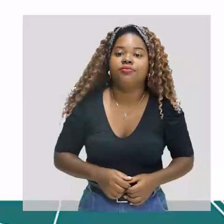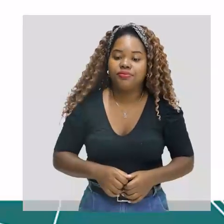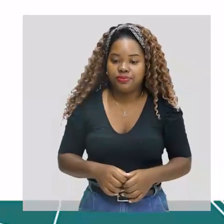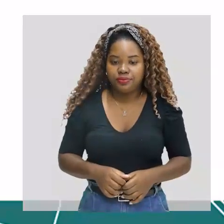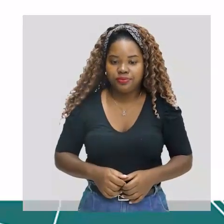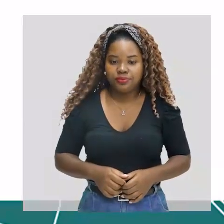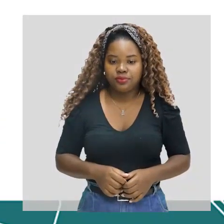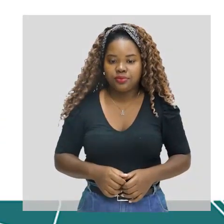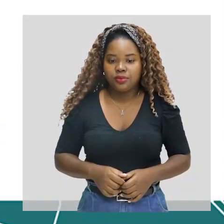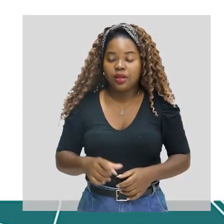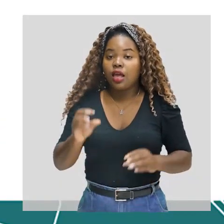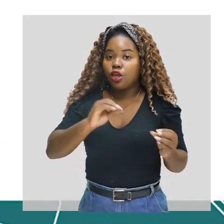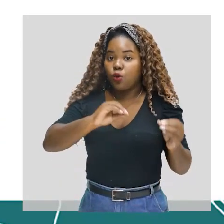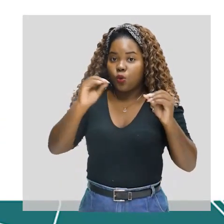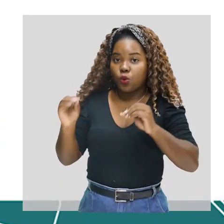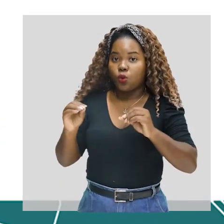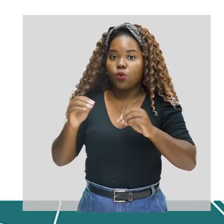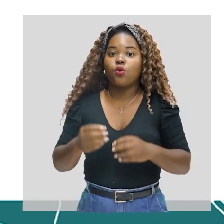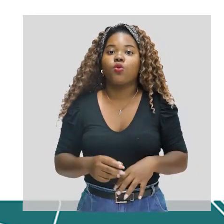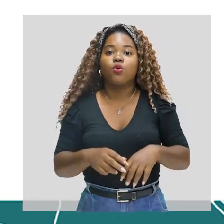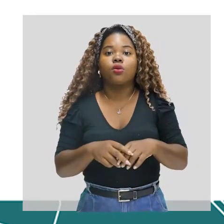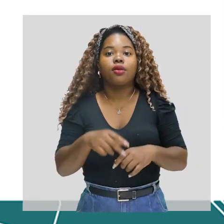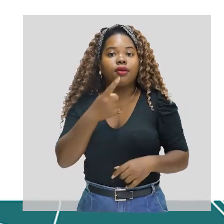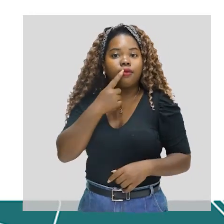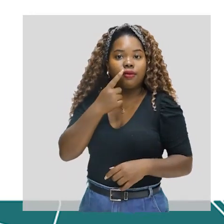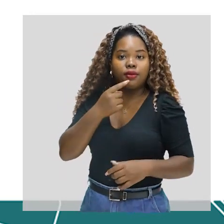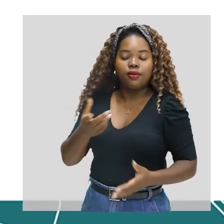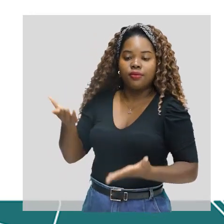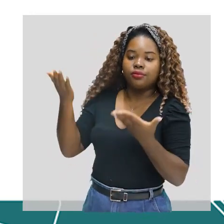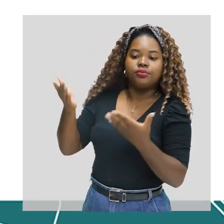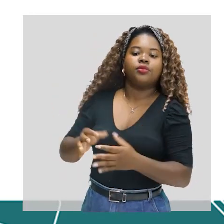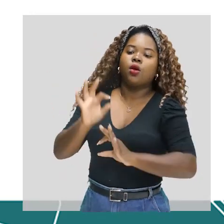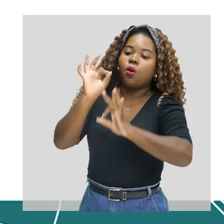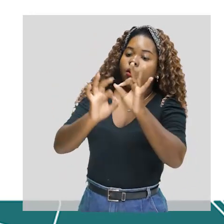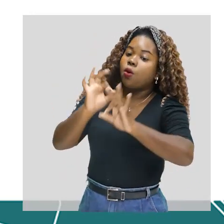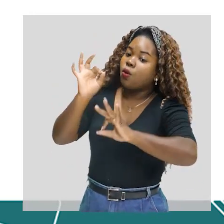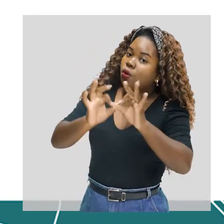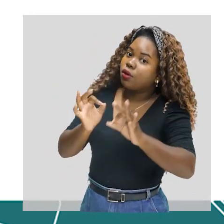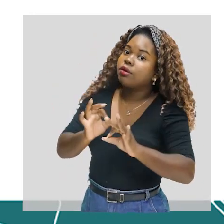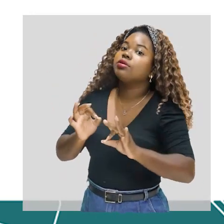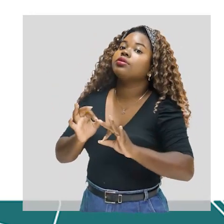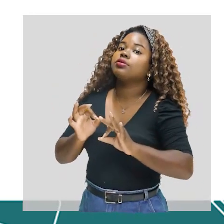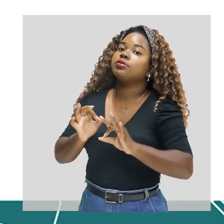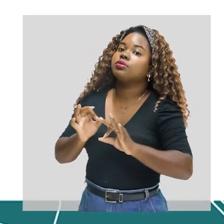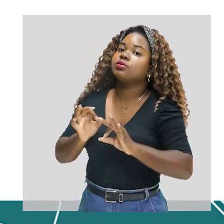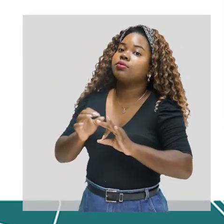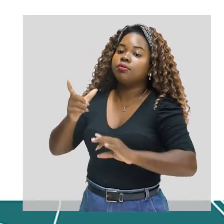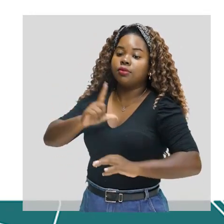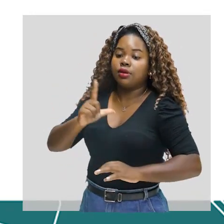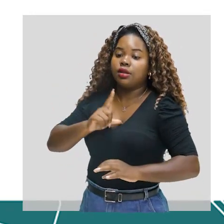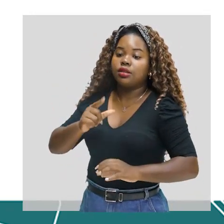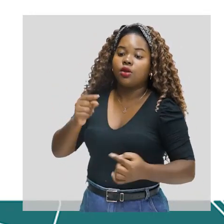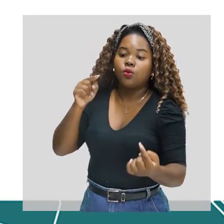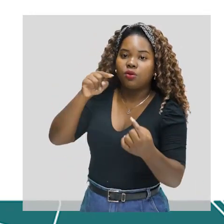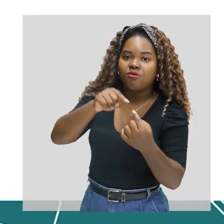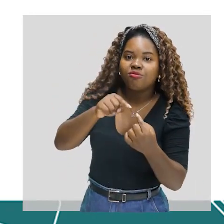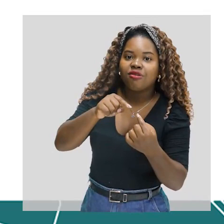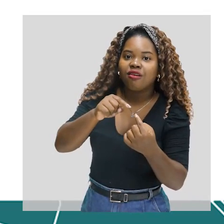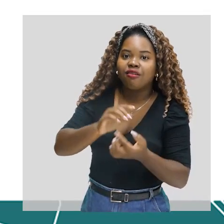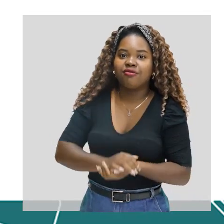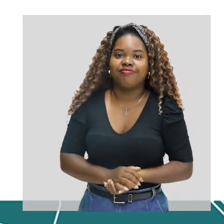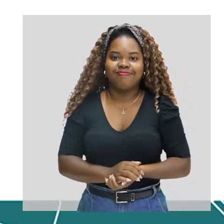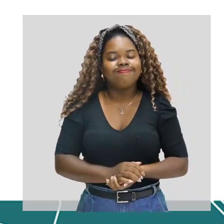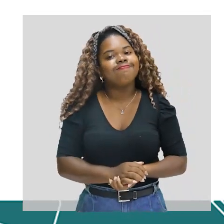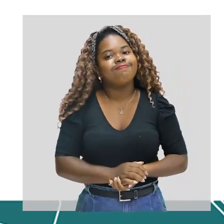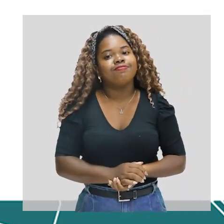rendimento. Circulei aqui, ó, racionalmente organizados para alcançar um objetivo. É